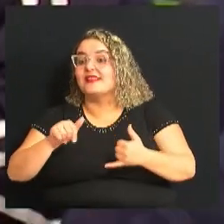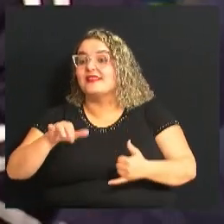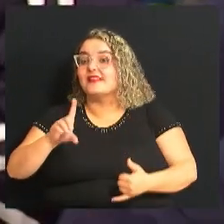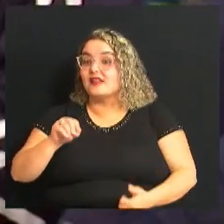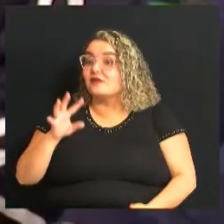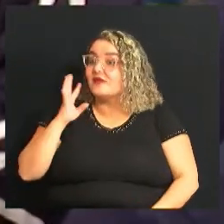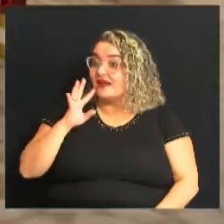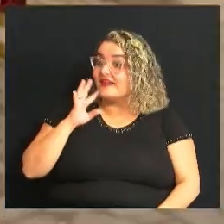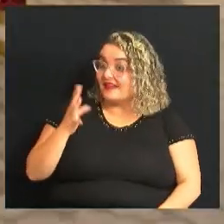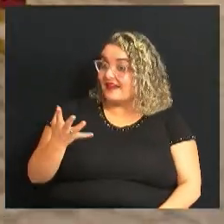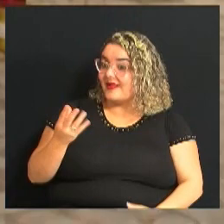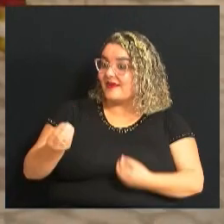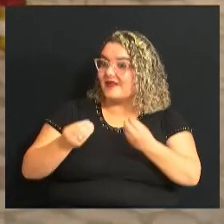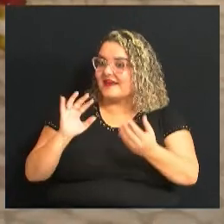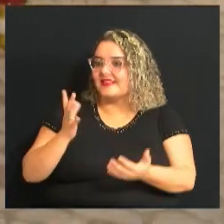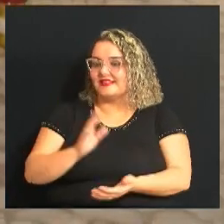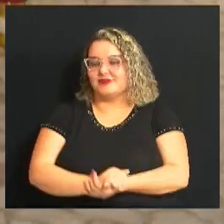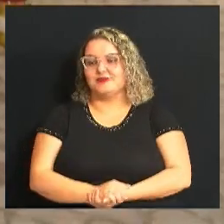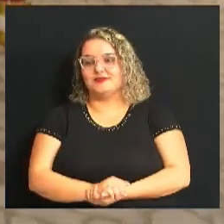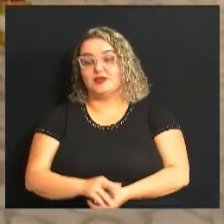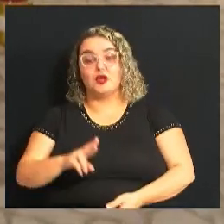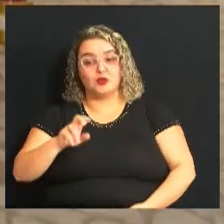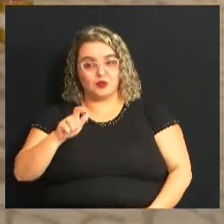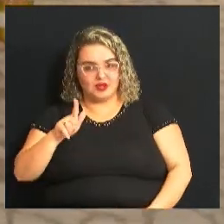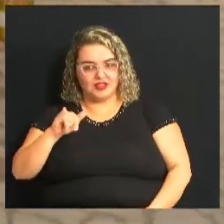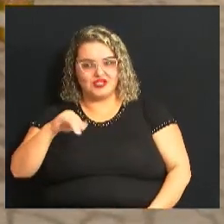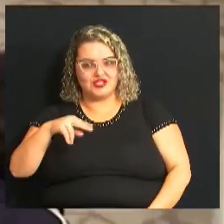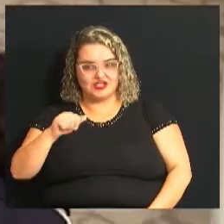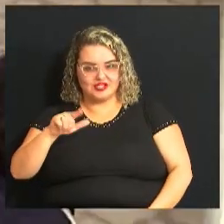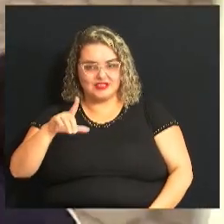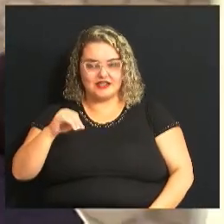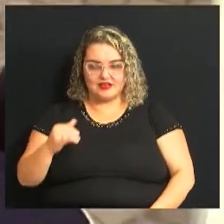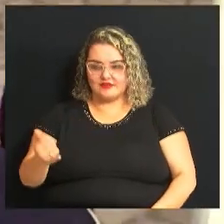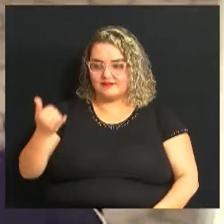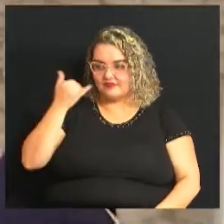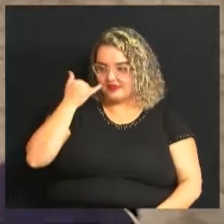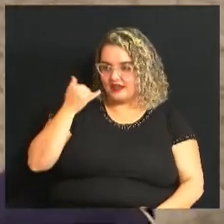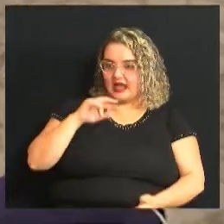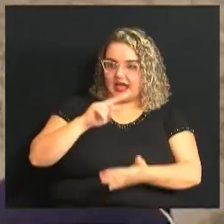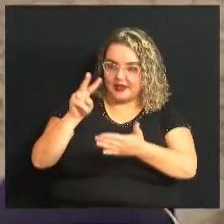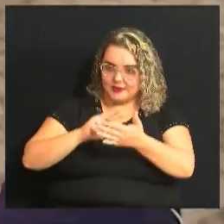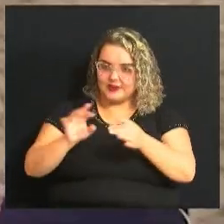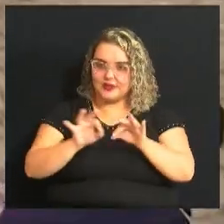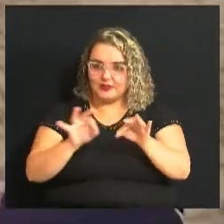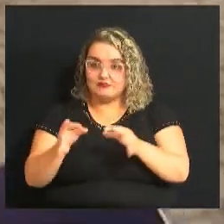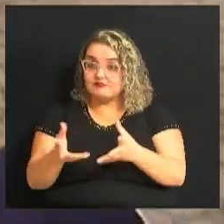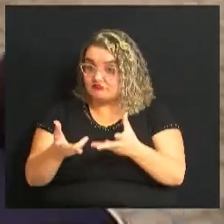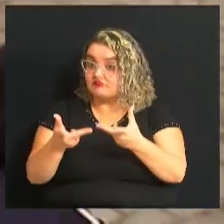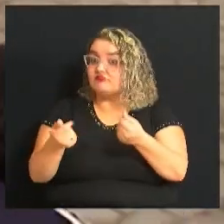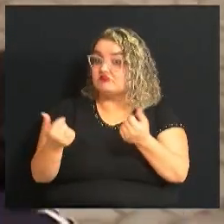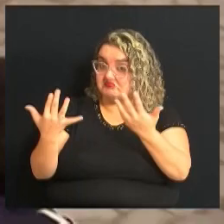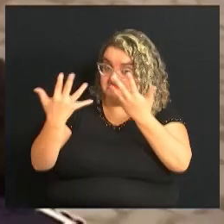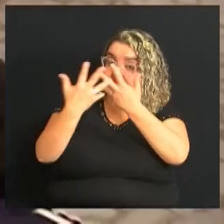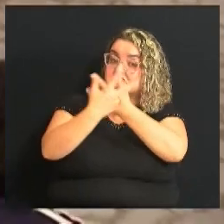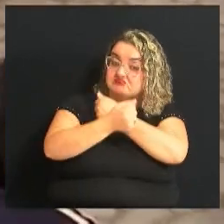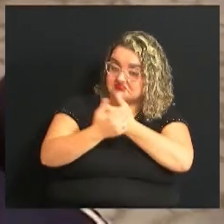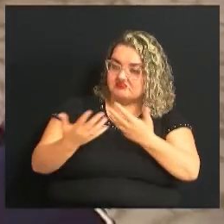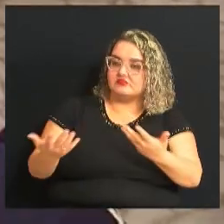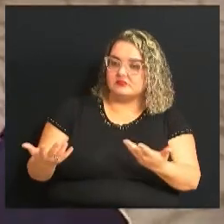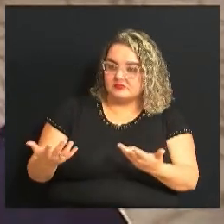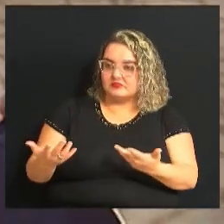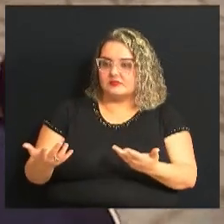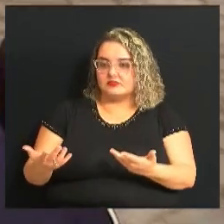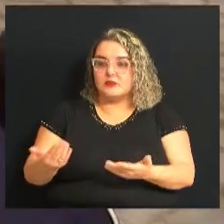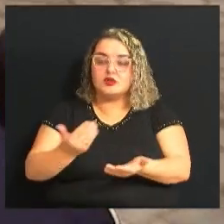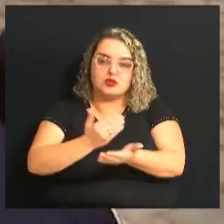Bem legal. Quando o Reginaldo entrou em contato, eu li um pouco sobre o projeto, muito rico e lindo, e de